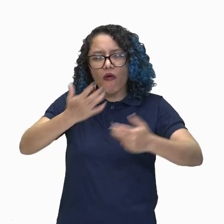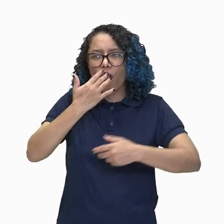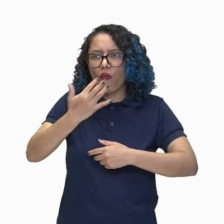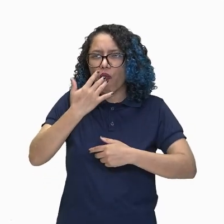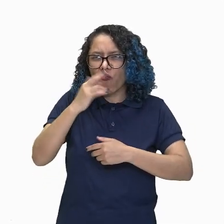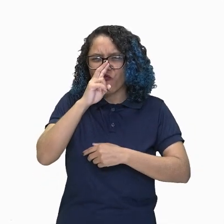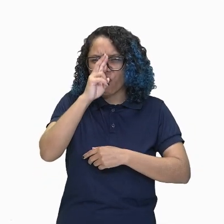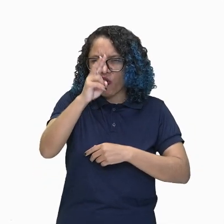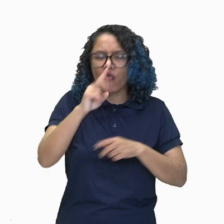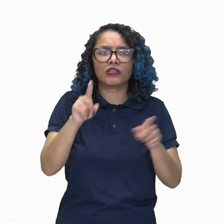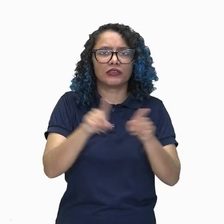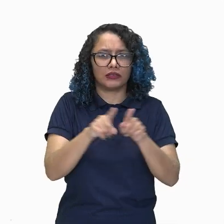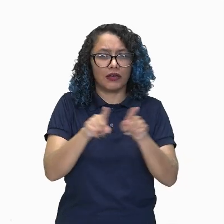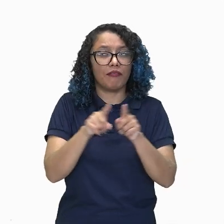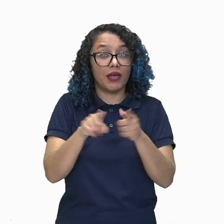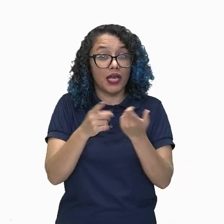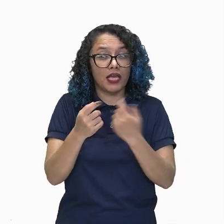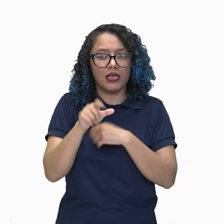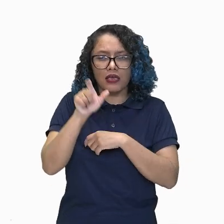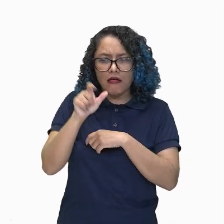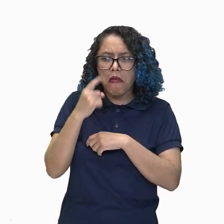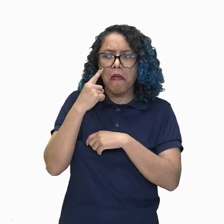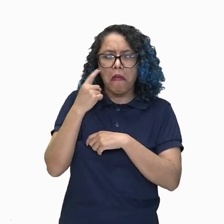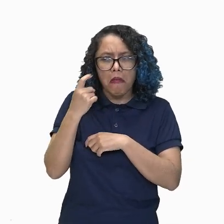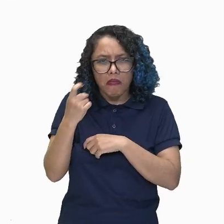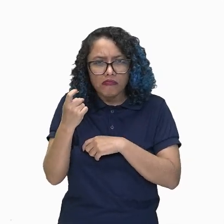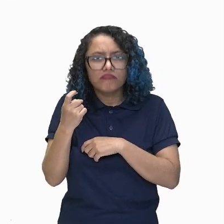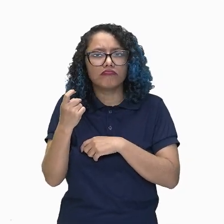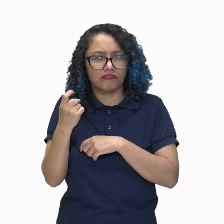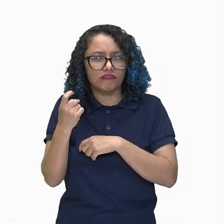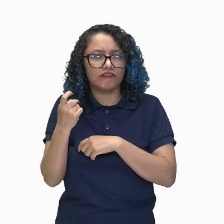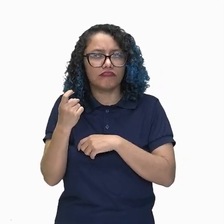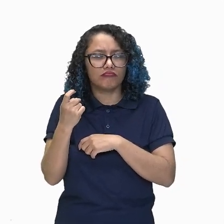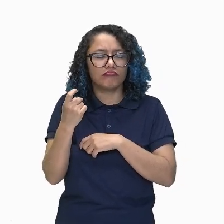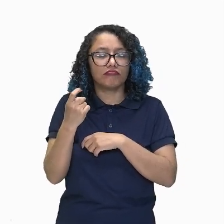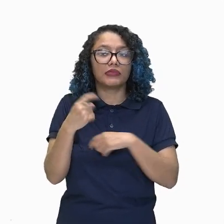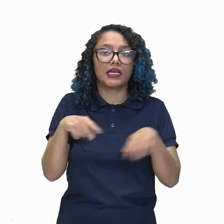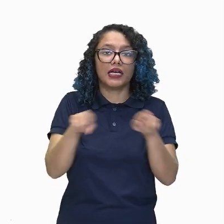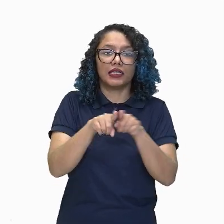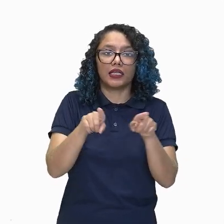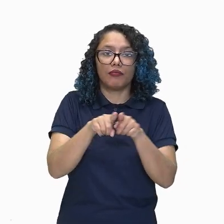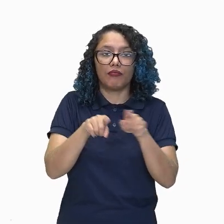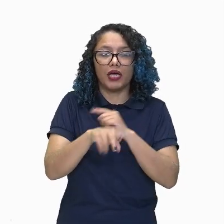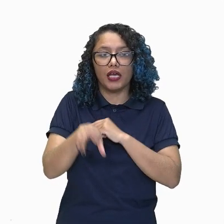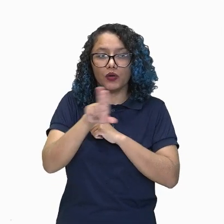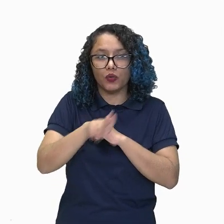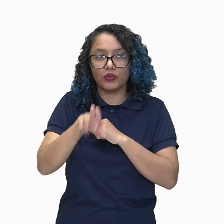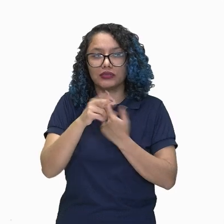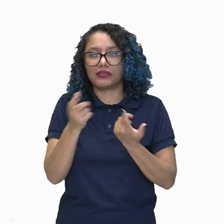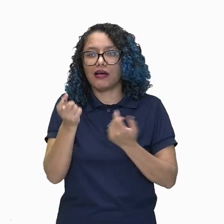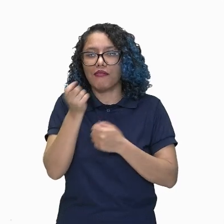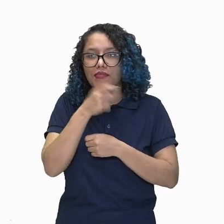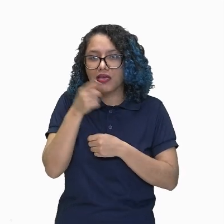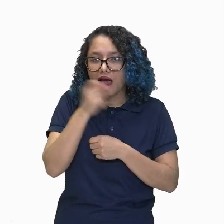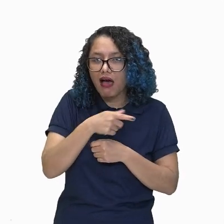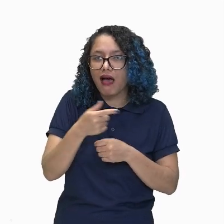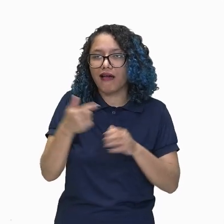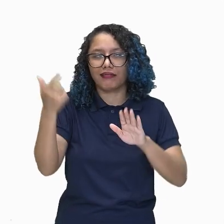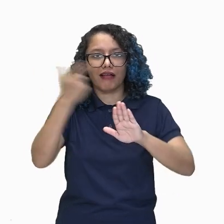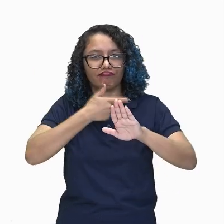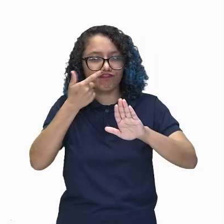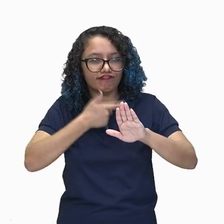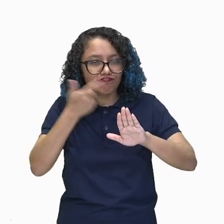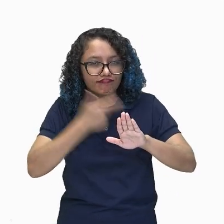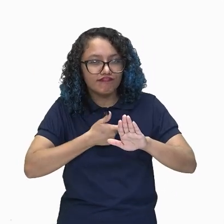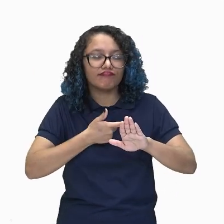fortes, que isso atrai a nossa atenção. Em muitas propagandas, por exemplo, vai ter o humor, vai ter ironia,